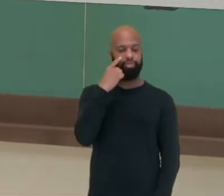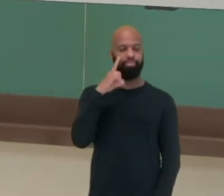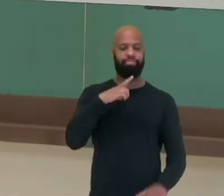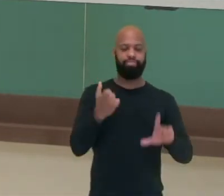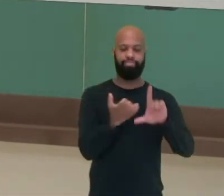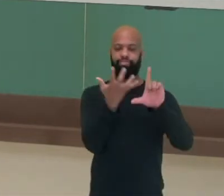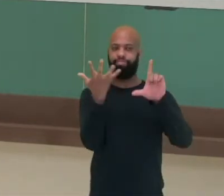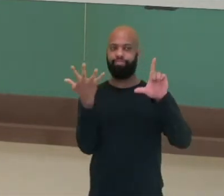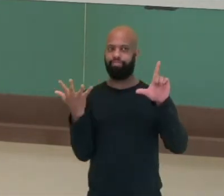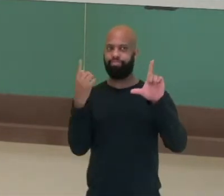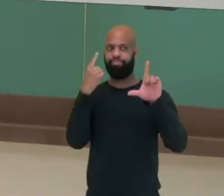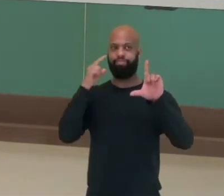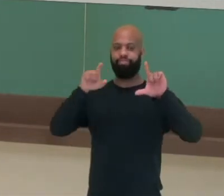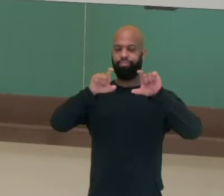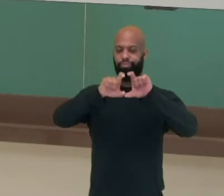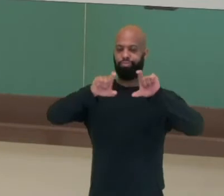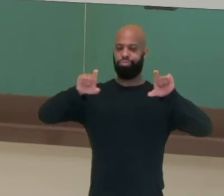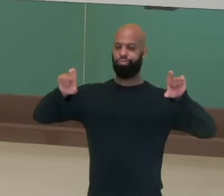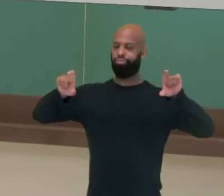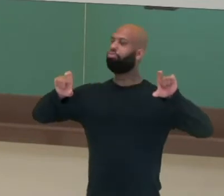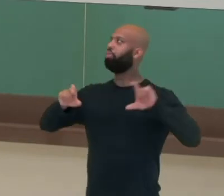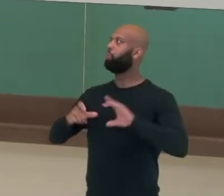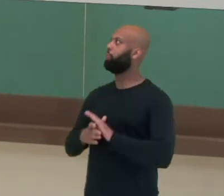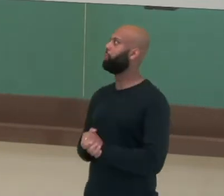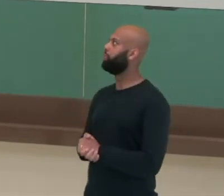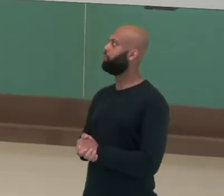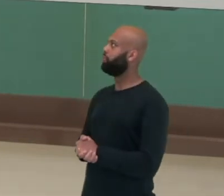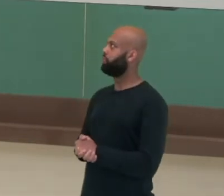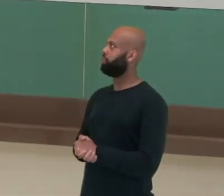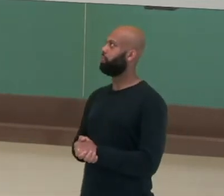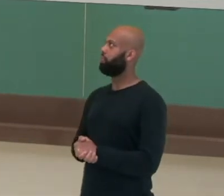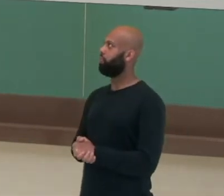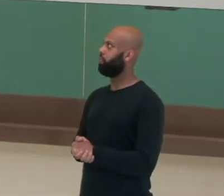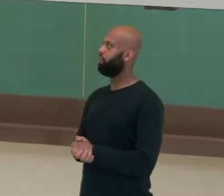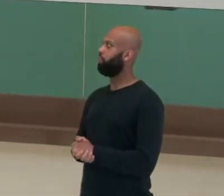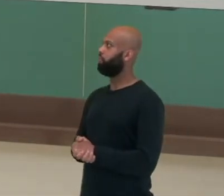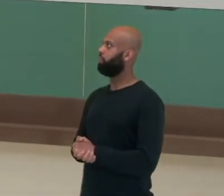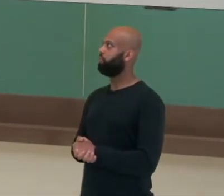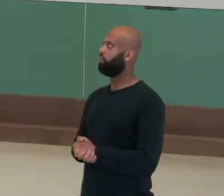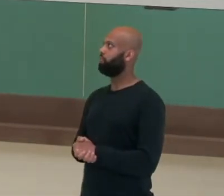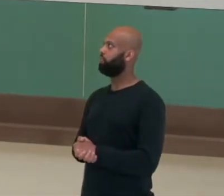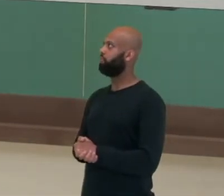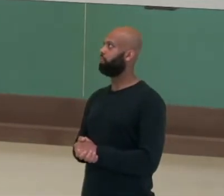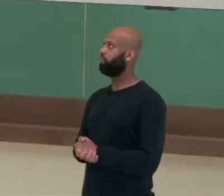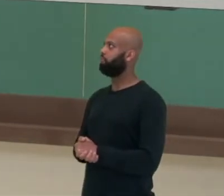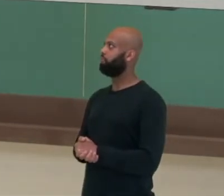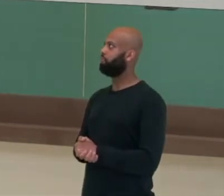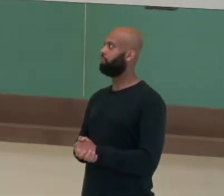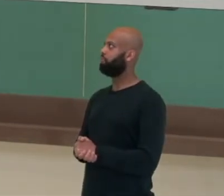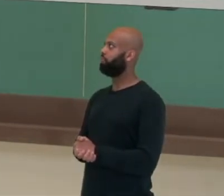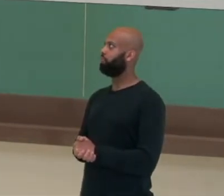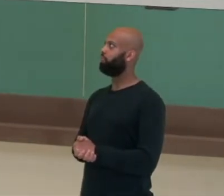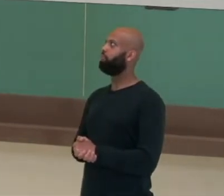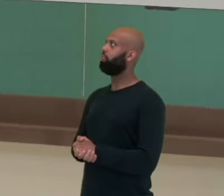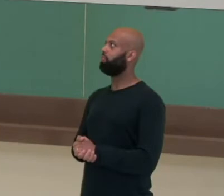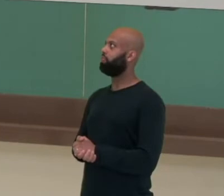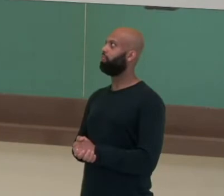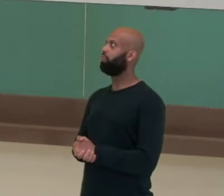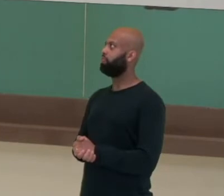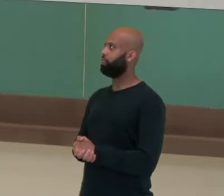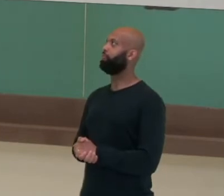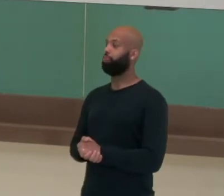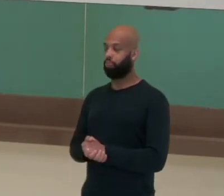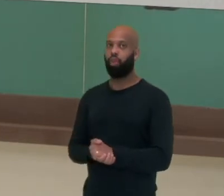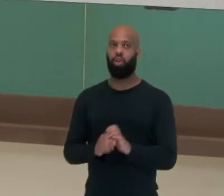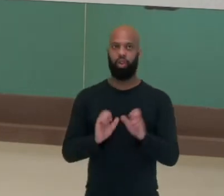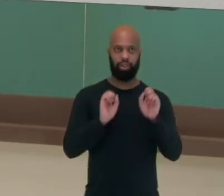2, log dx mais 2 na base 21, mais log dx mais 6 na base 21